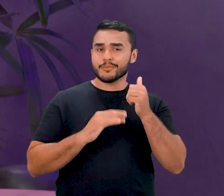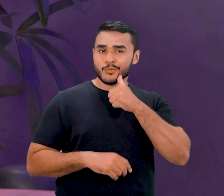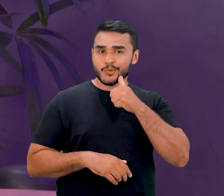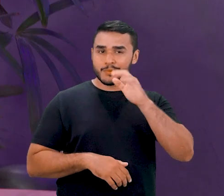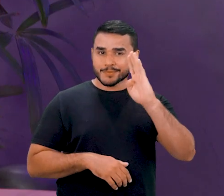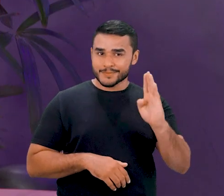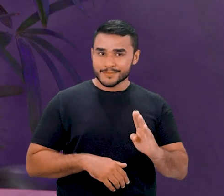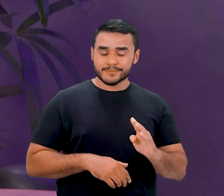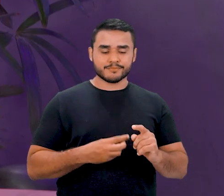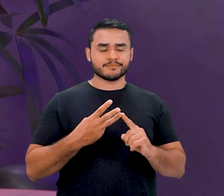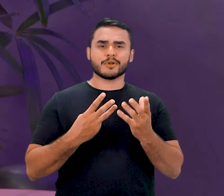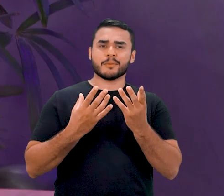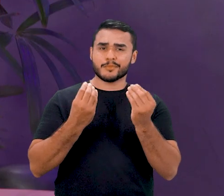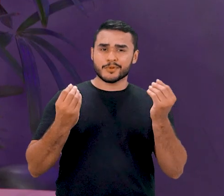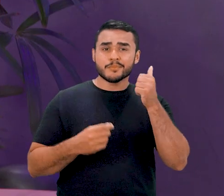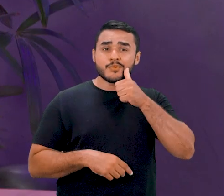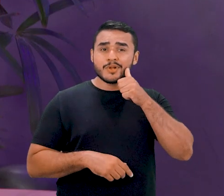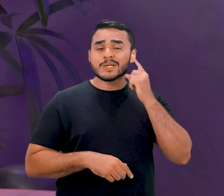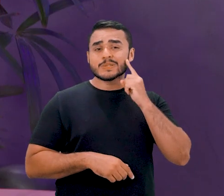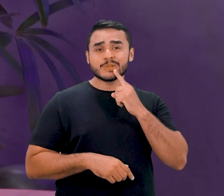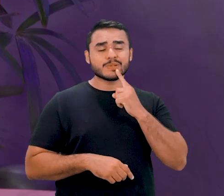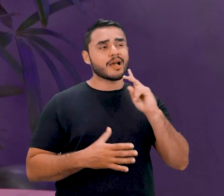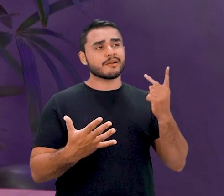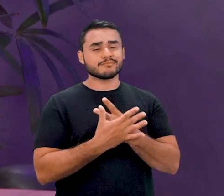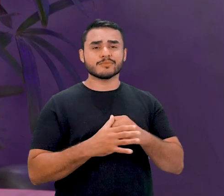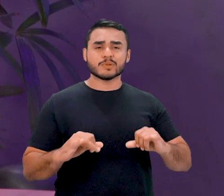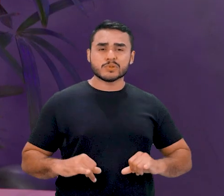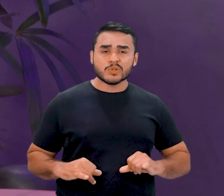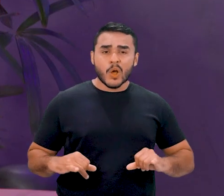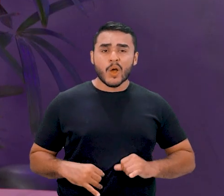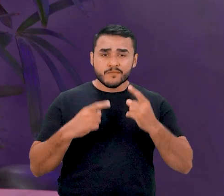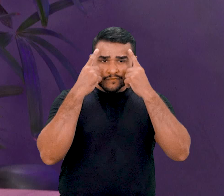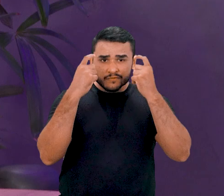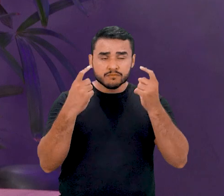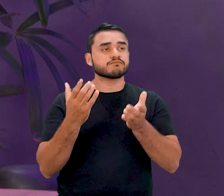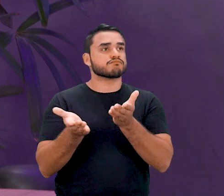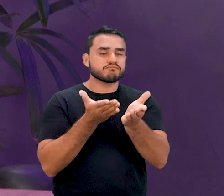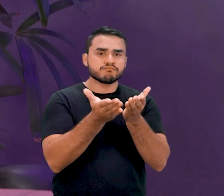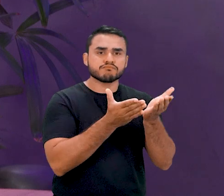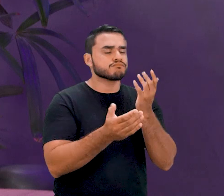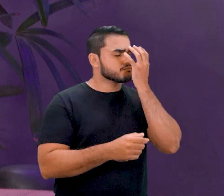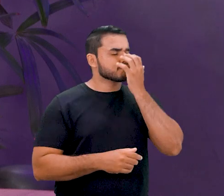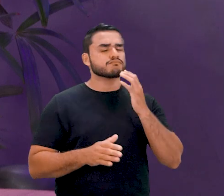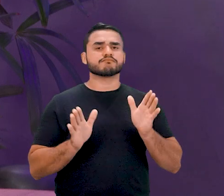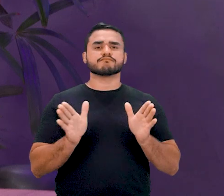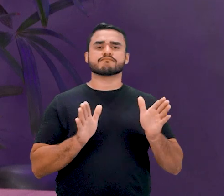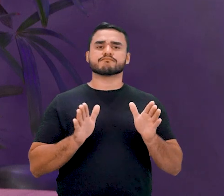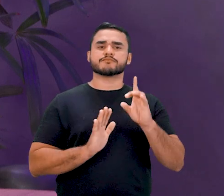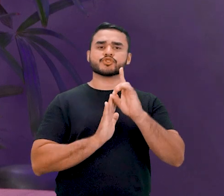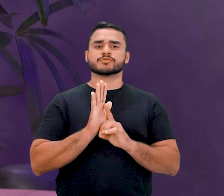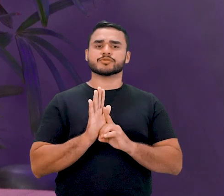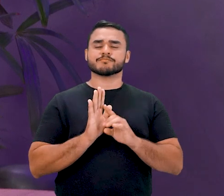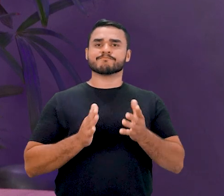Muitas mulheres surdas que sofrem todo tipo de violência estão sendo atendidas de forma acessível graças a